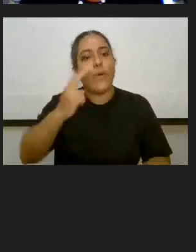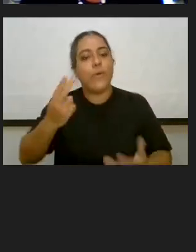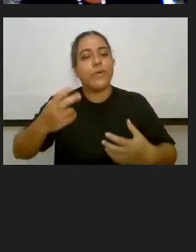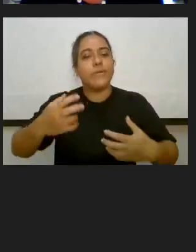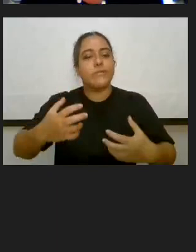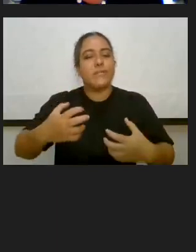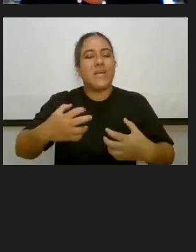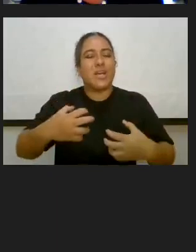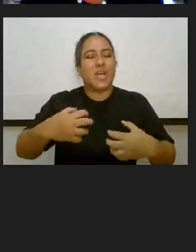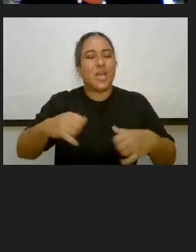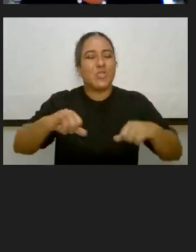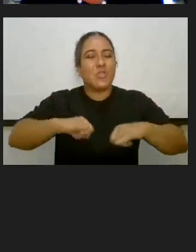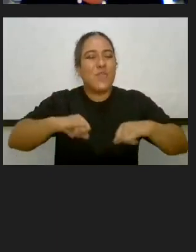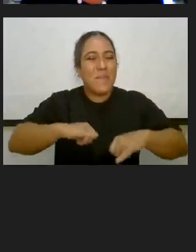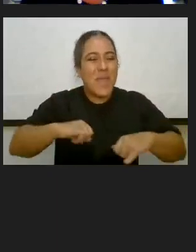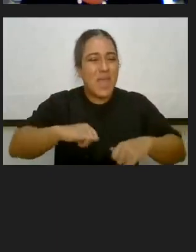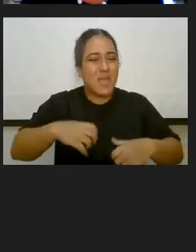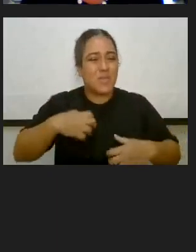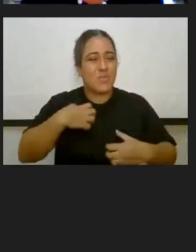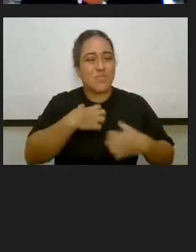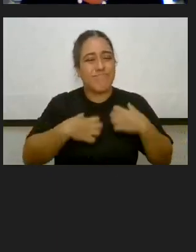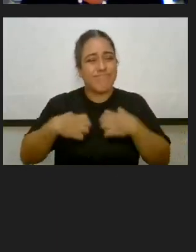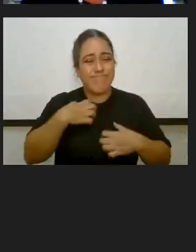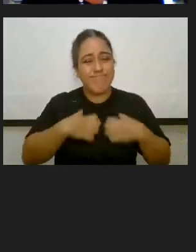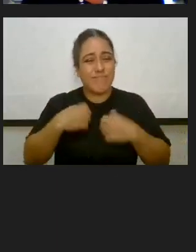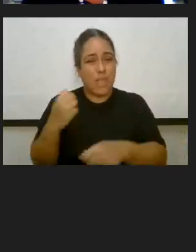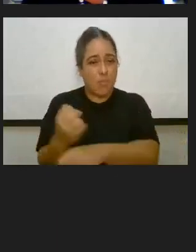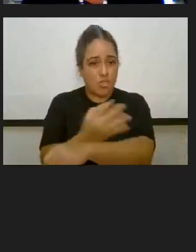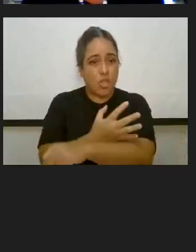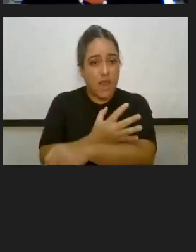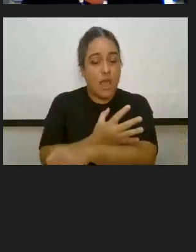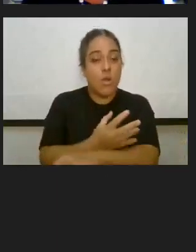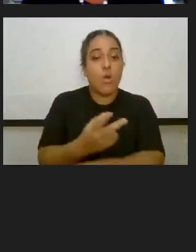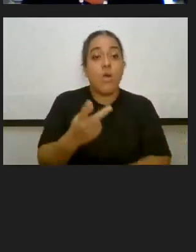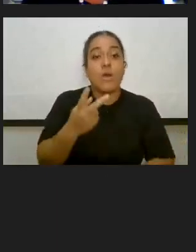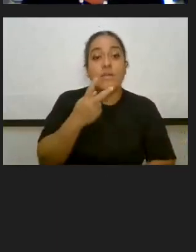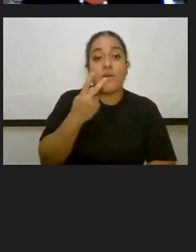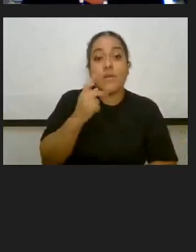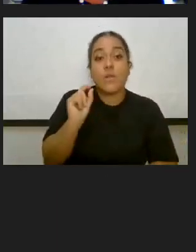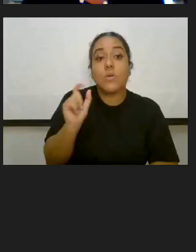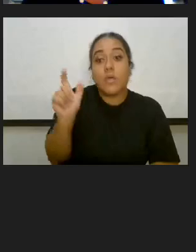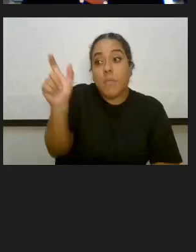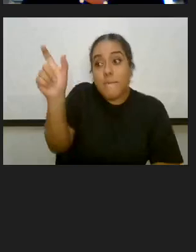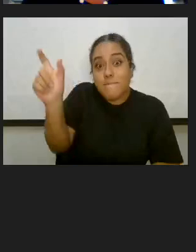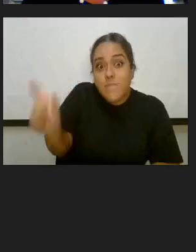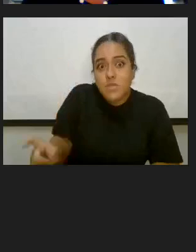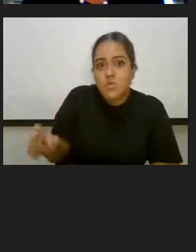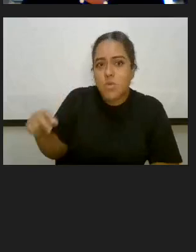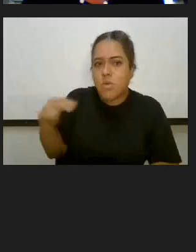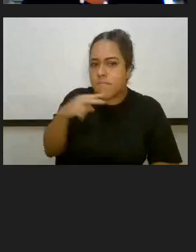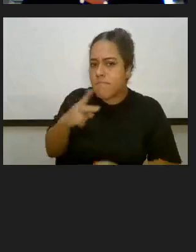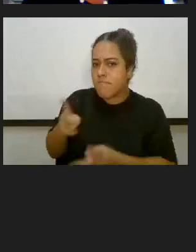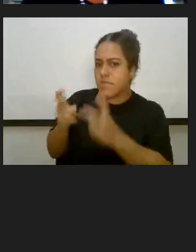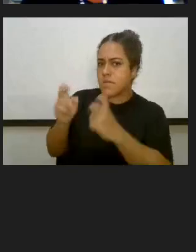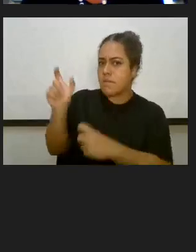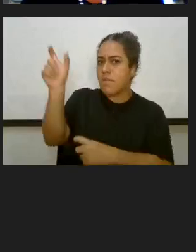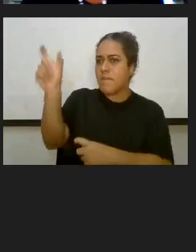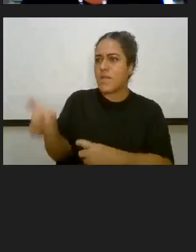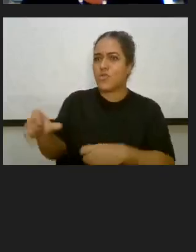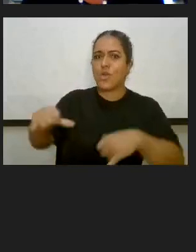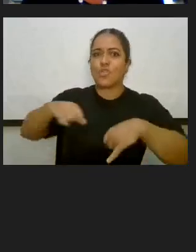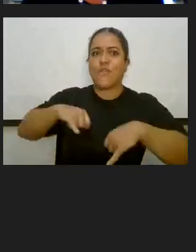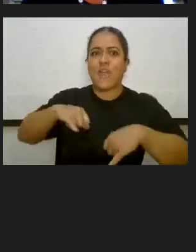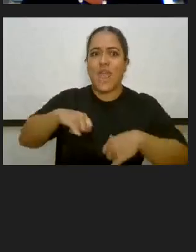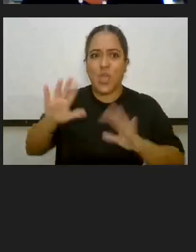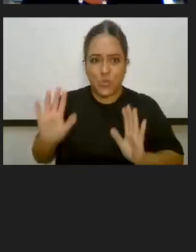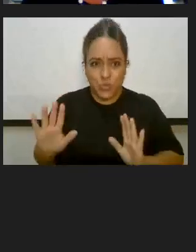a gente sempre está falando de um outro que está passando por esse sofrimento ou por essa crise. Então, a gente